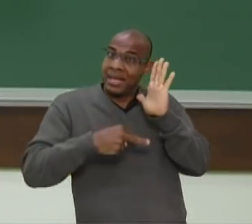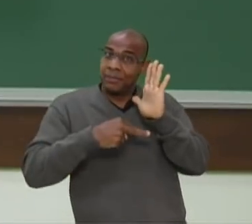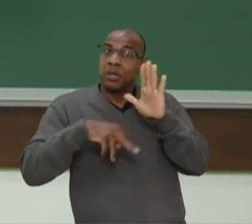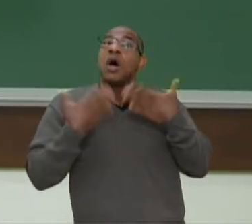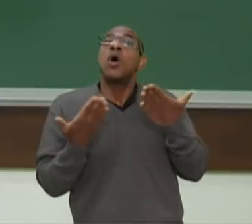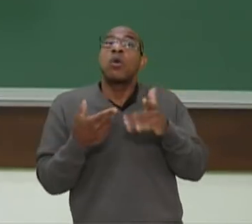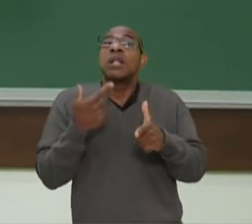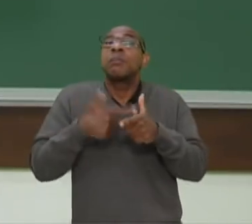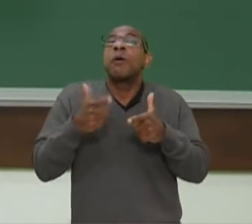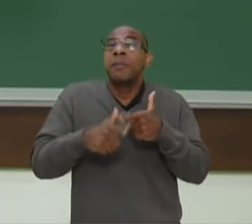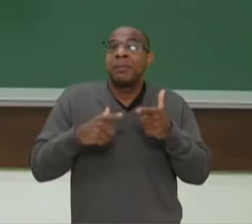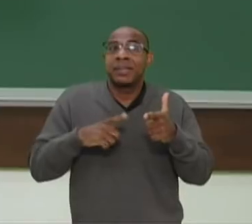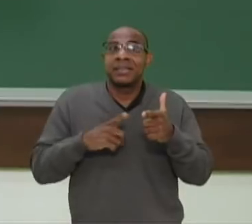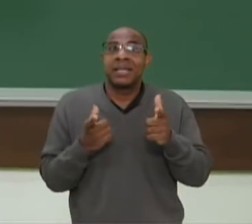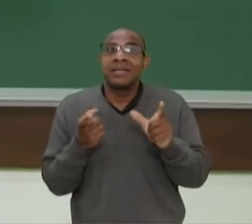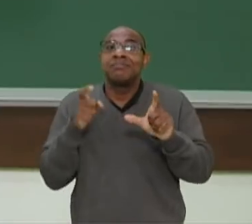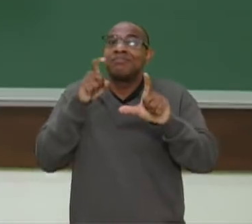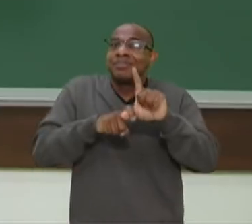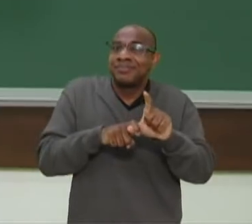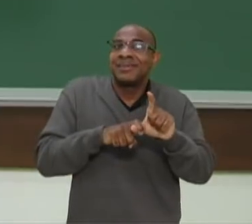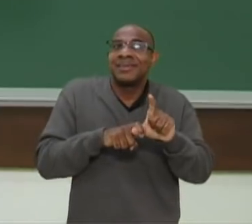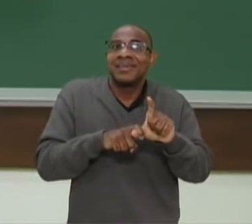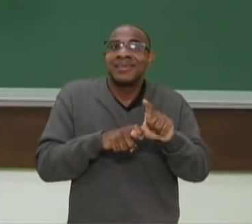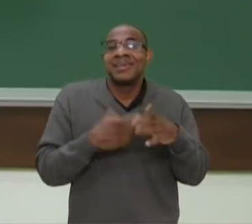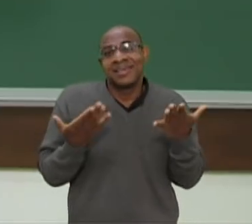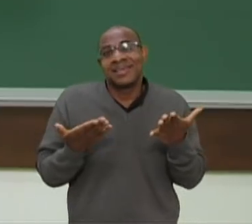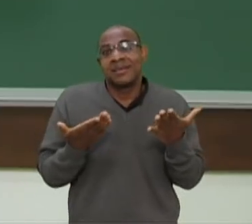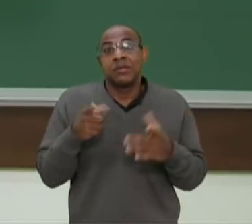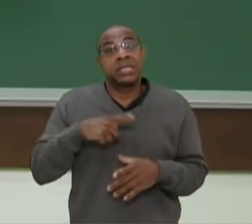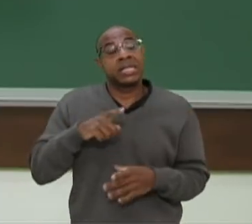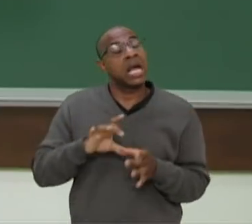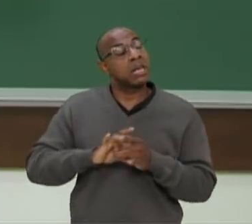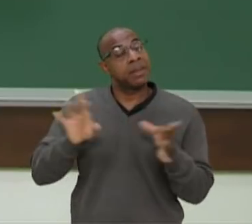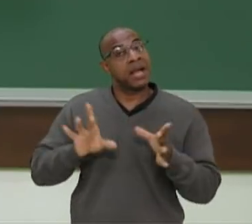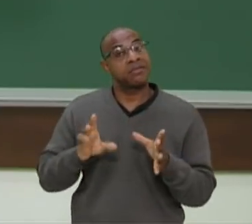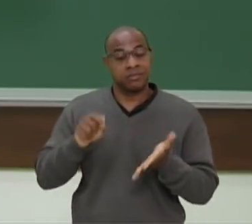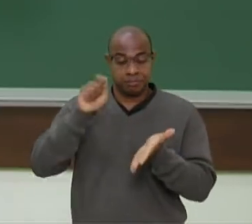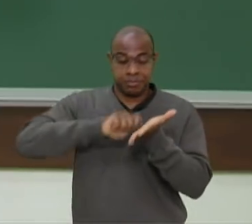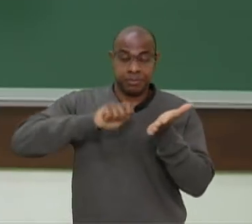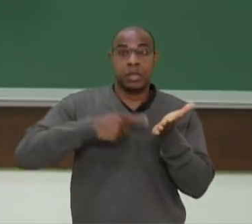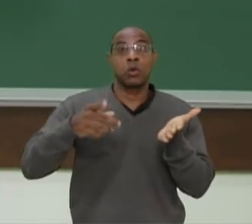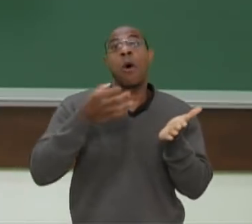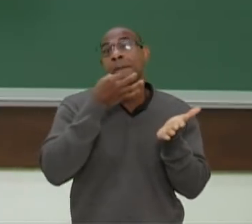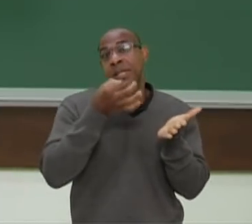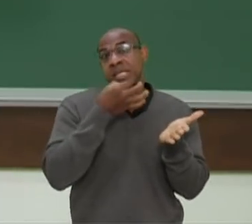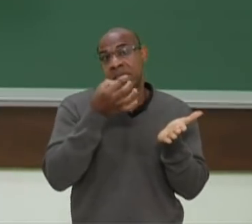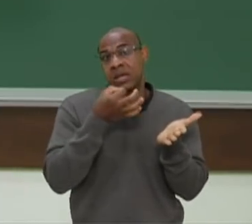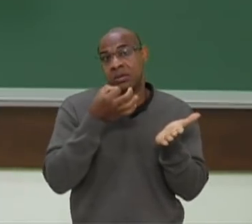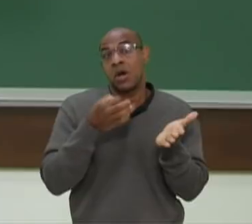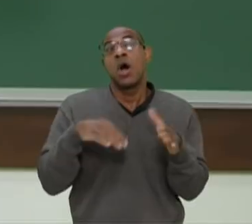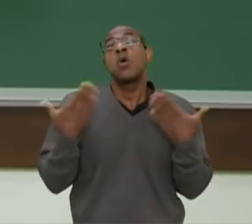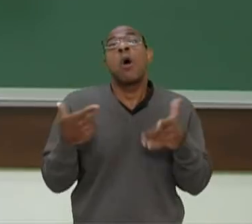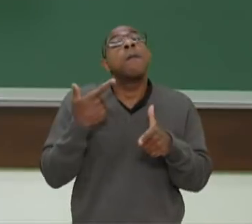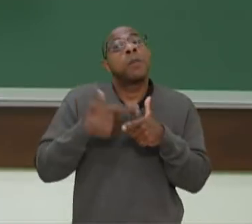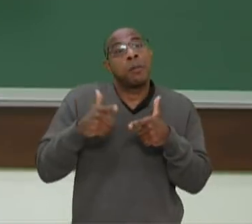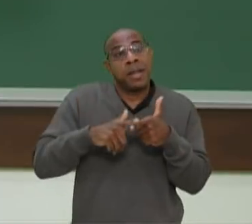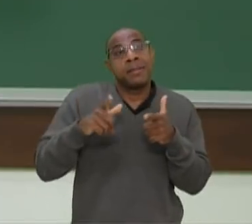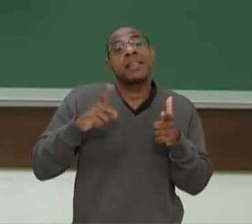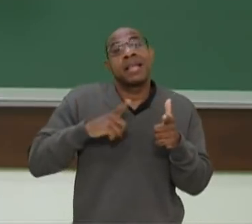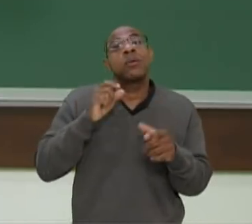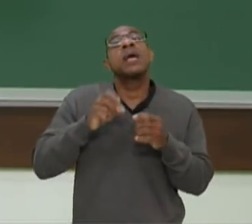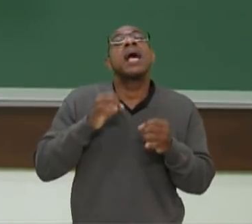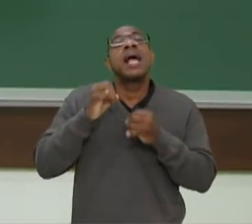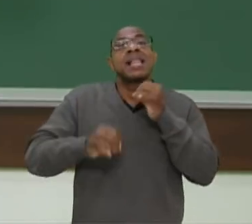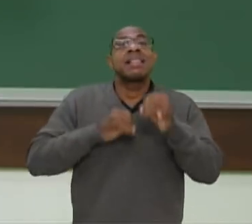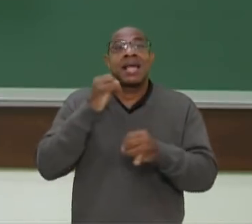essa liberdade de escrever aí a sua opinião. Escrevendo a sua opinião, que você acha,